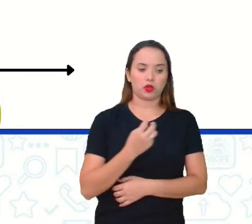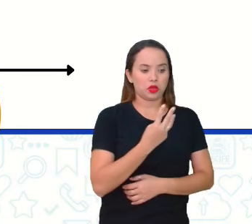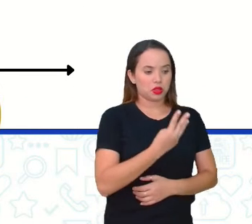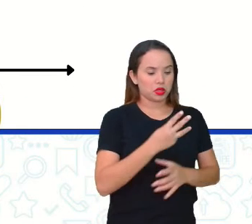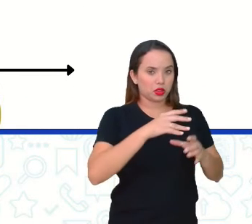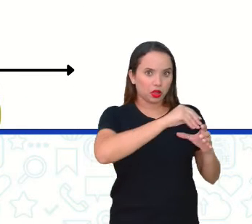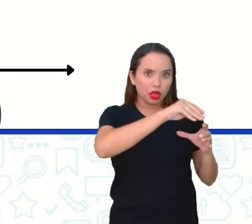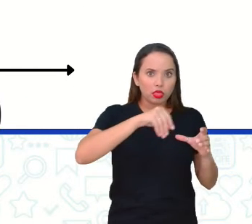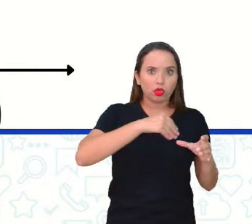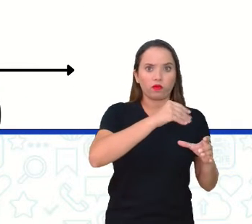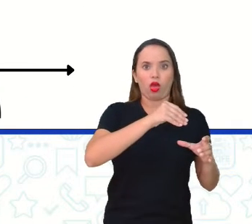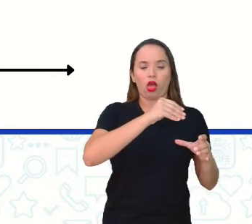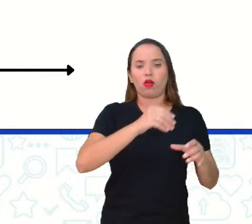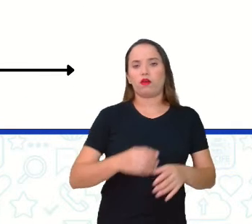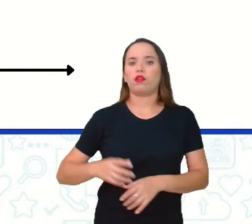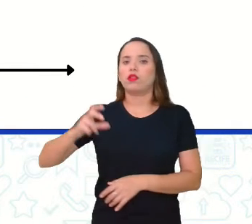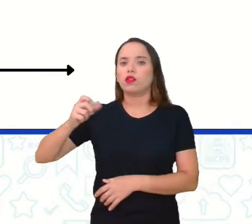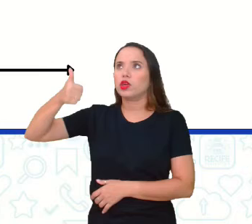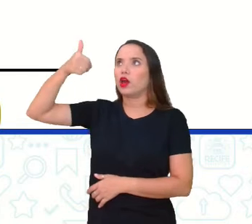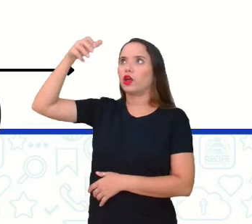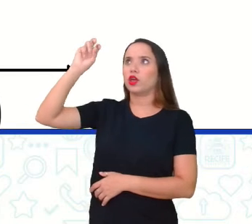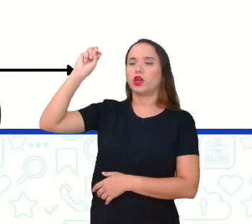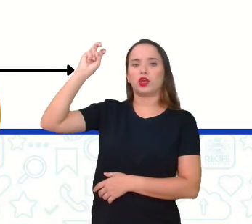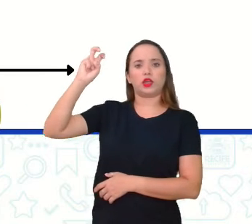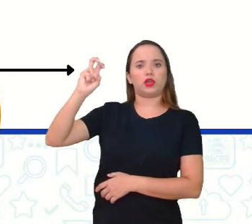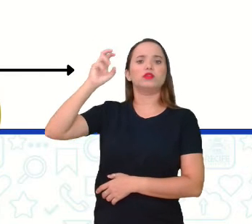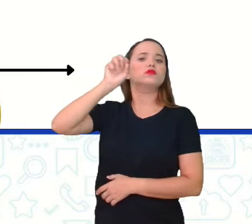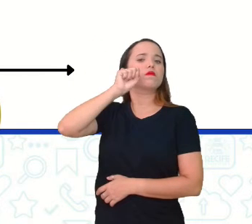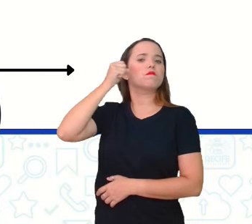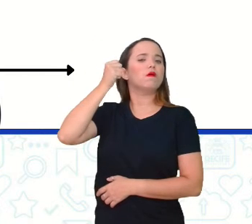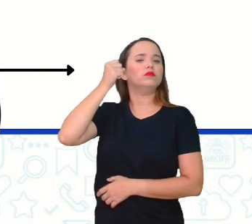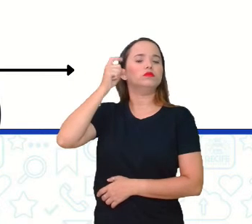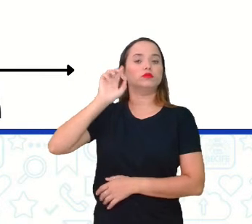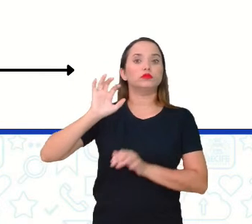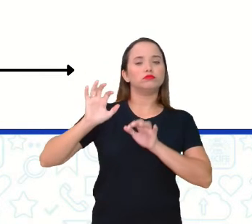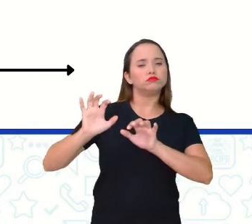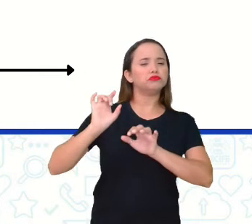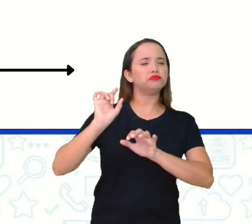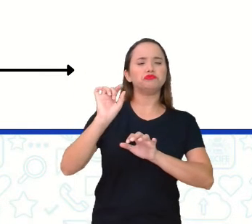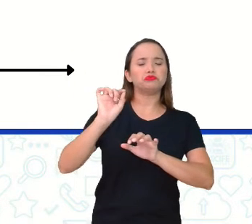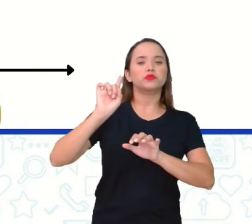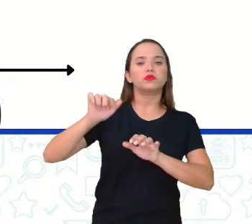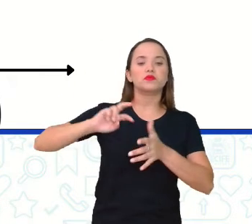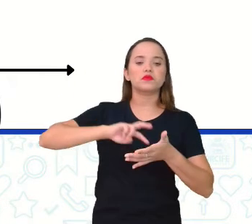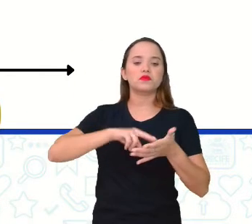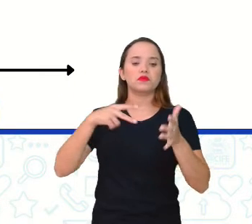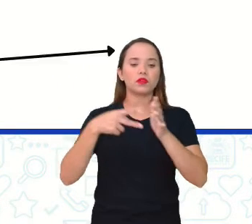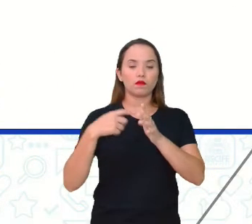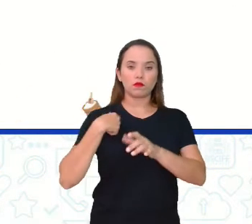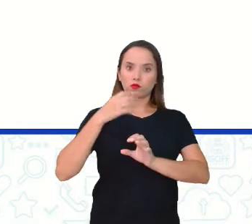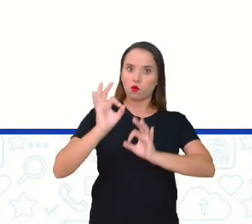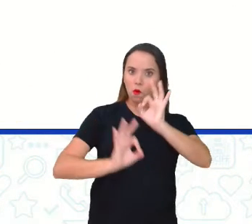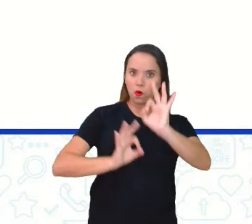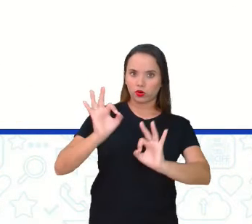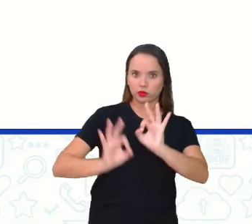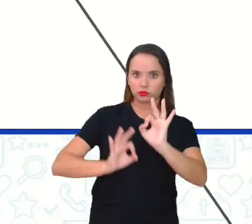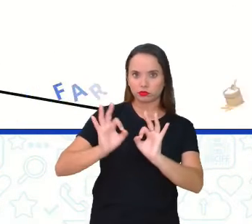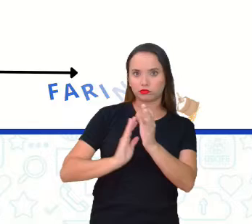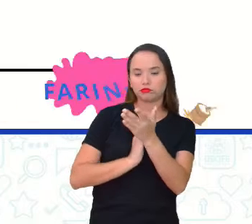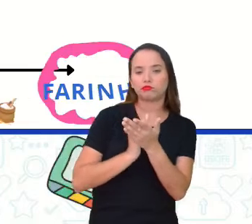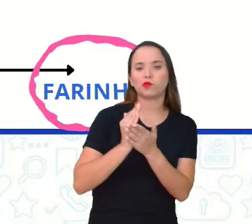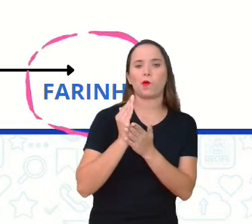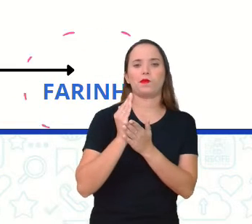farinha relacionada com 15 pães. Eu estou organizando essa situação inicial e observa que eu